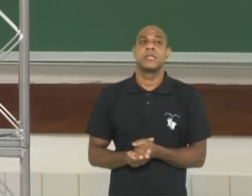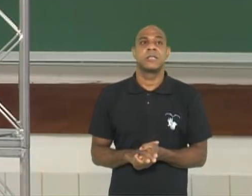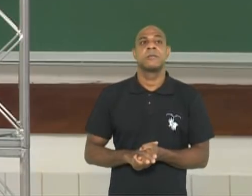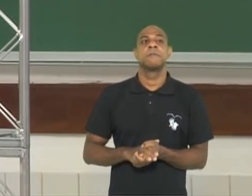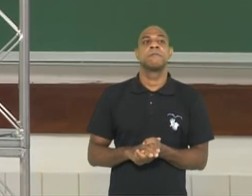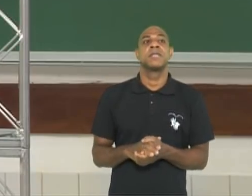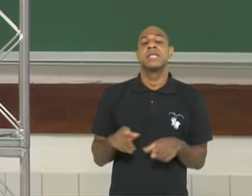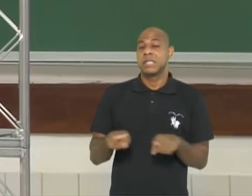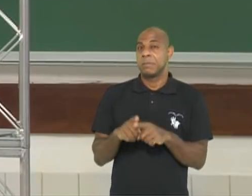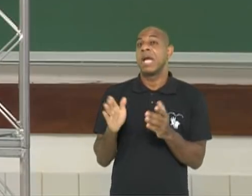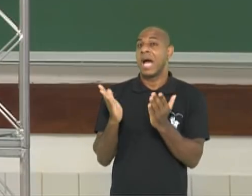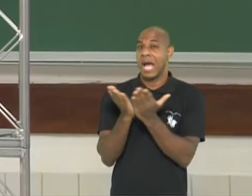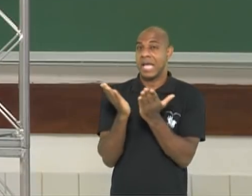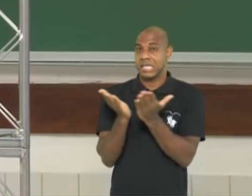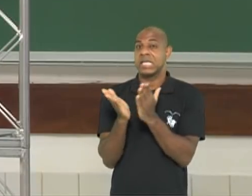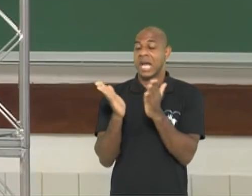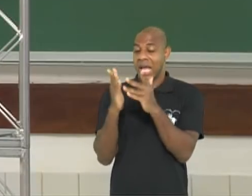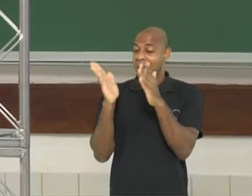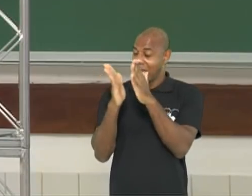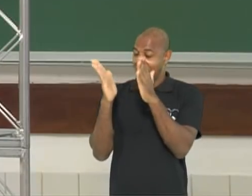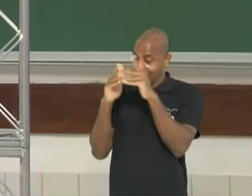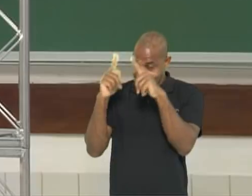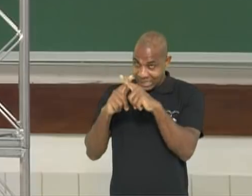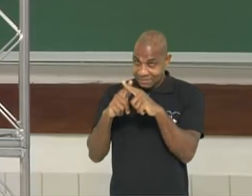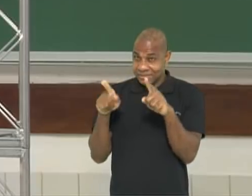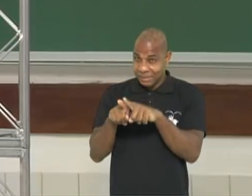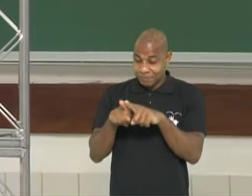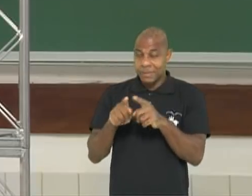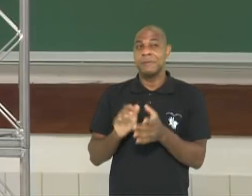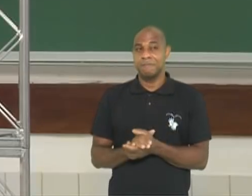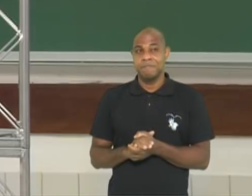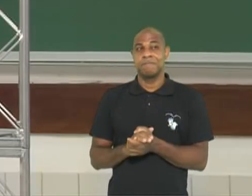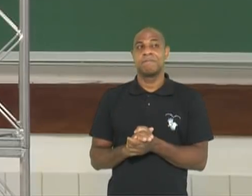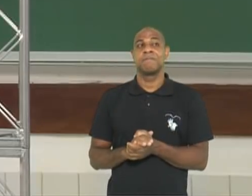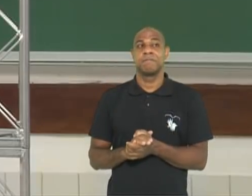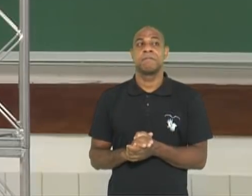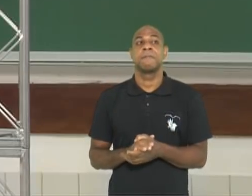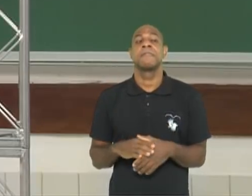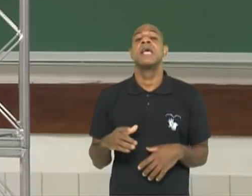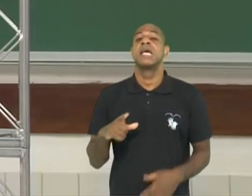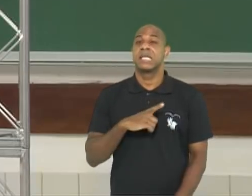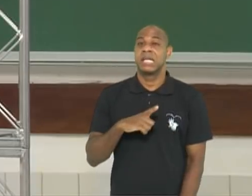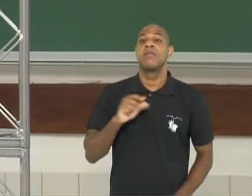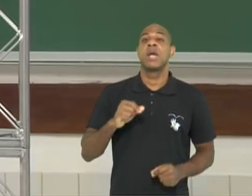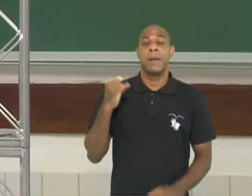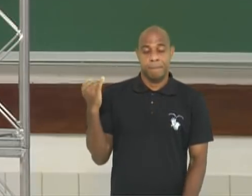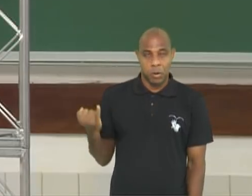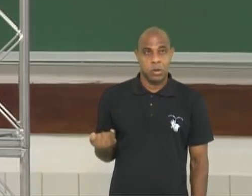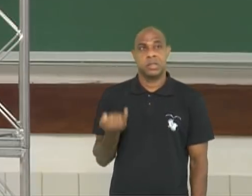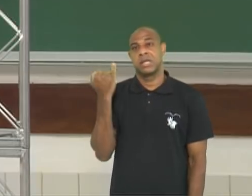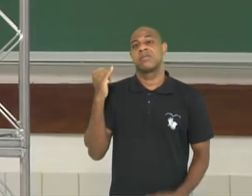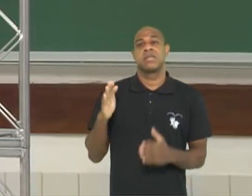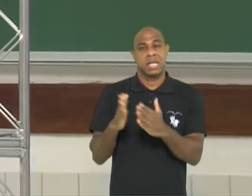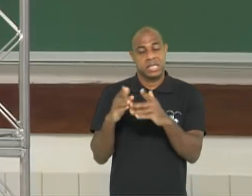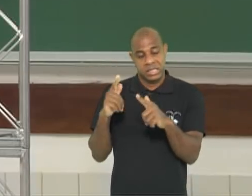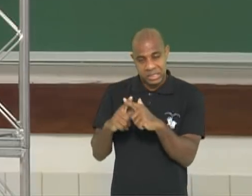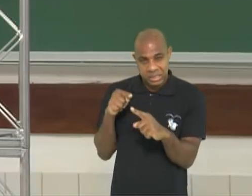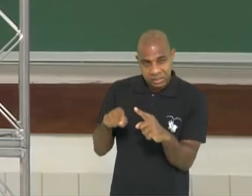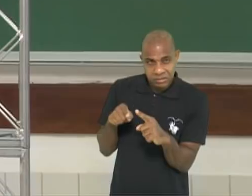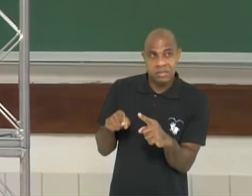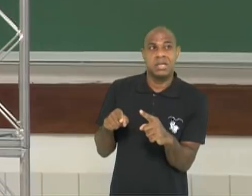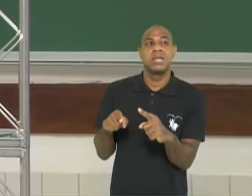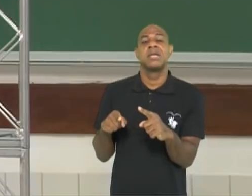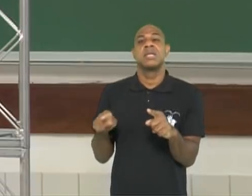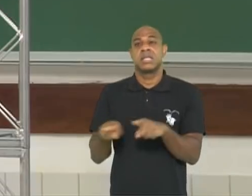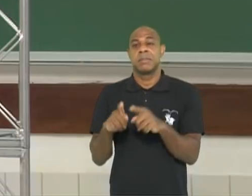domínio. Há um controle, há um monopólio, sim, isso é outra história, mas que houve a importância da igreja, houve a importância